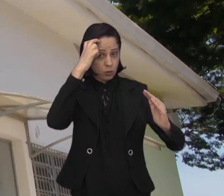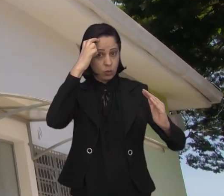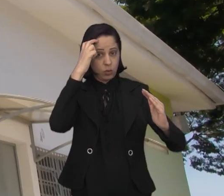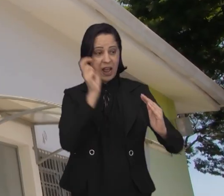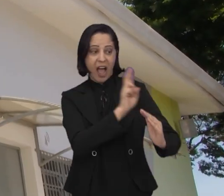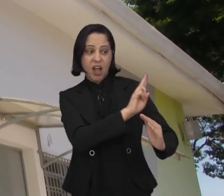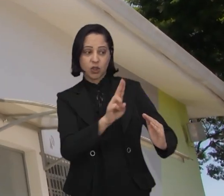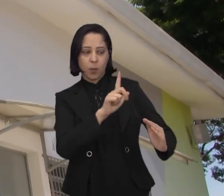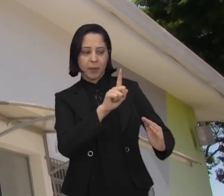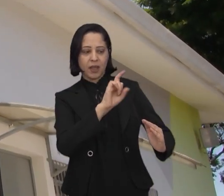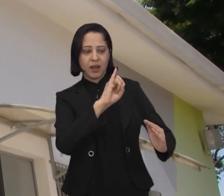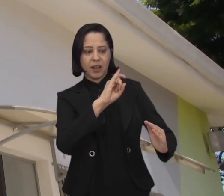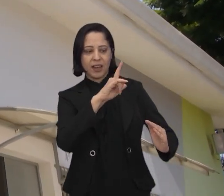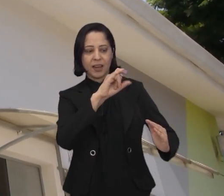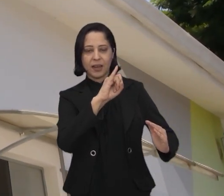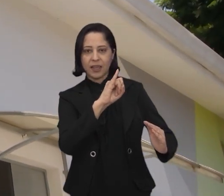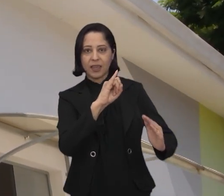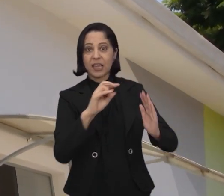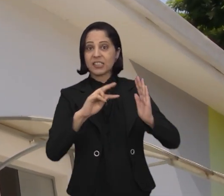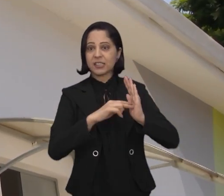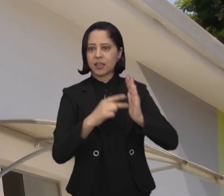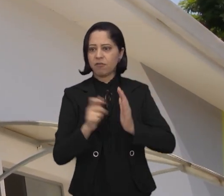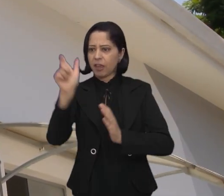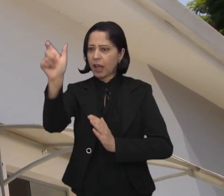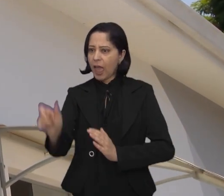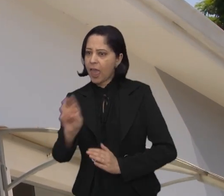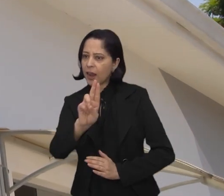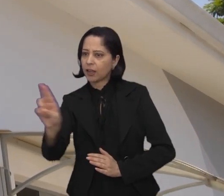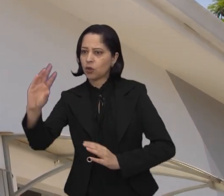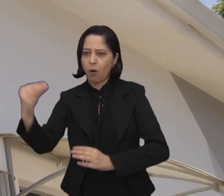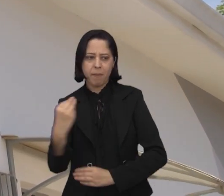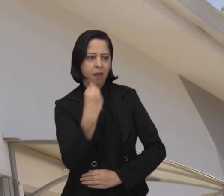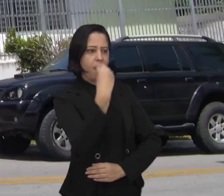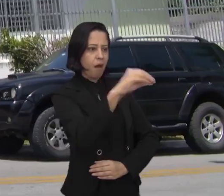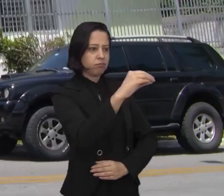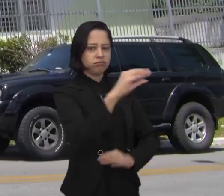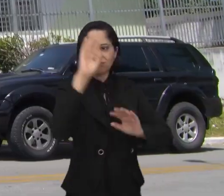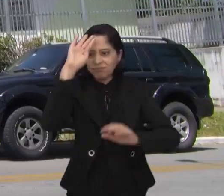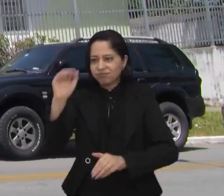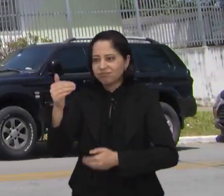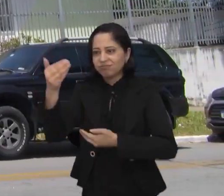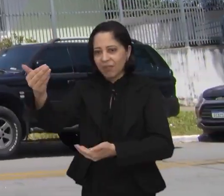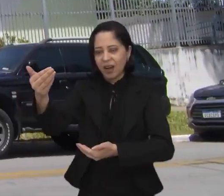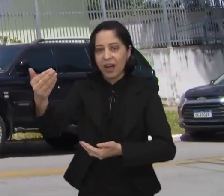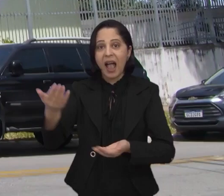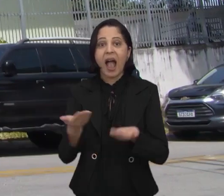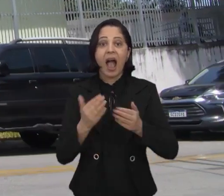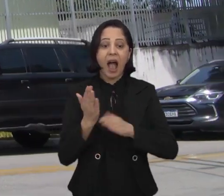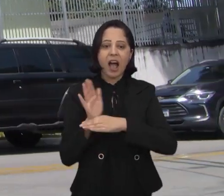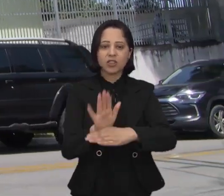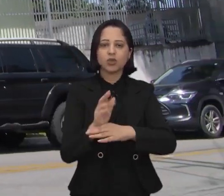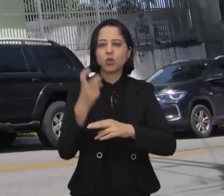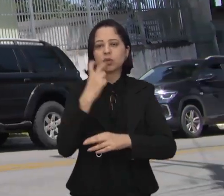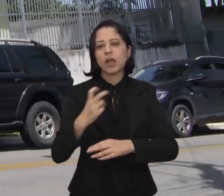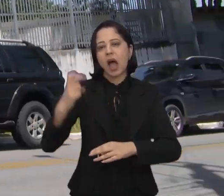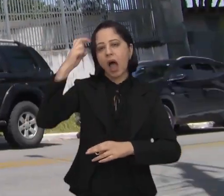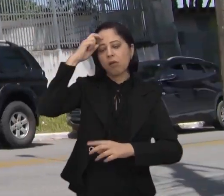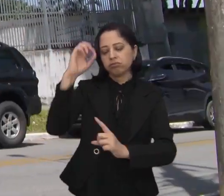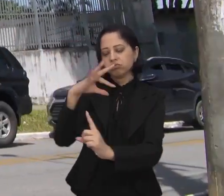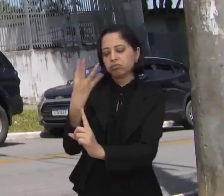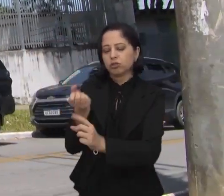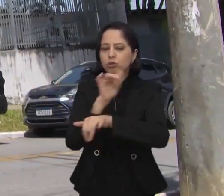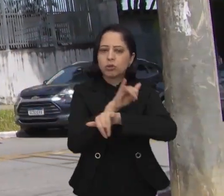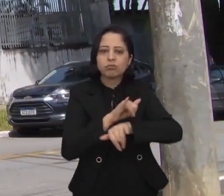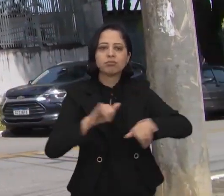no Jardim Santo Onofre, em São José, faz jus ao nome e ajuda a difundir a arte. O espaço,